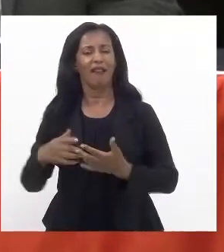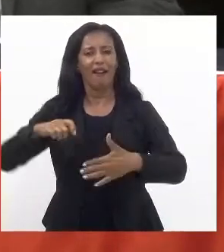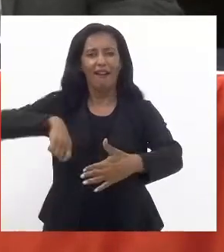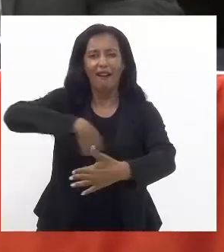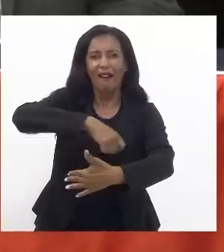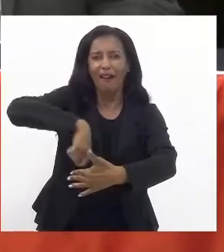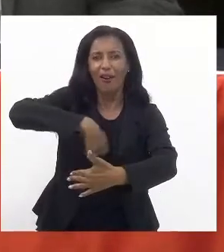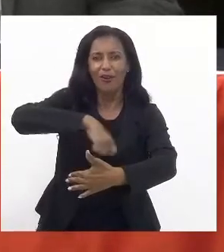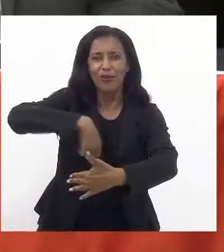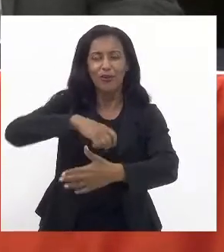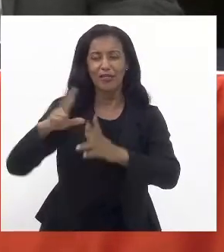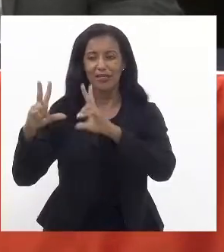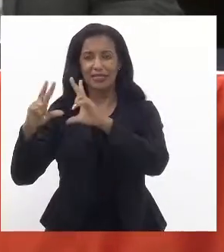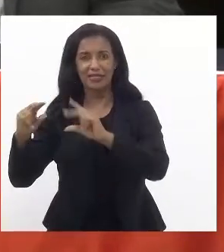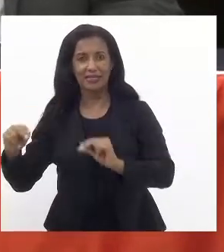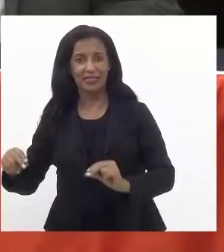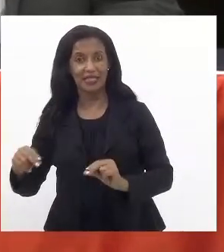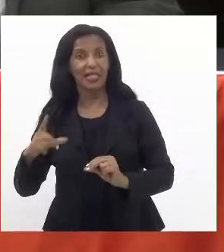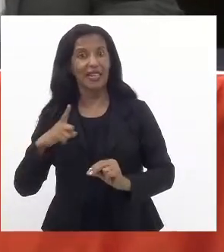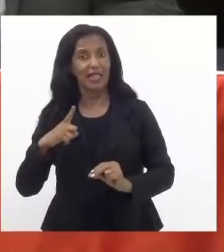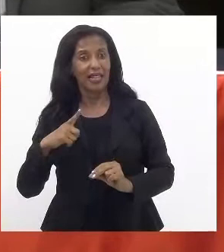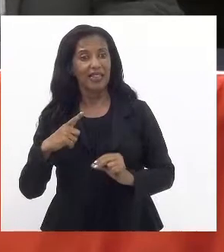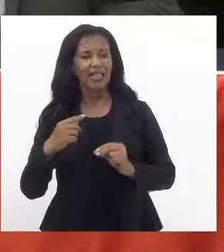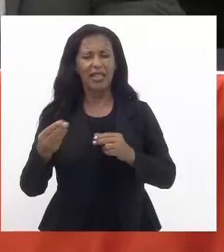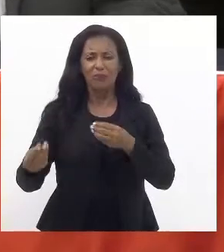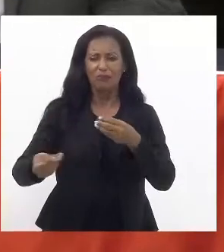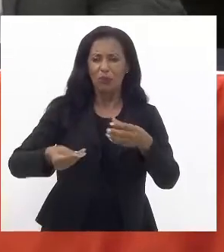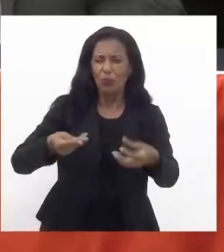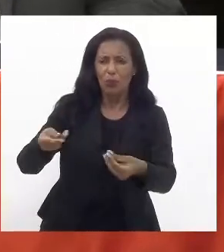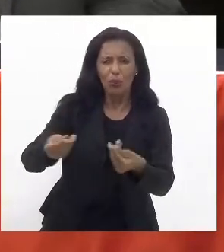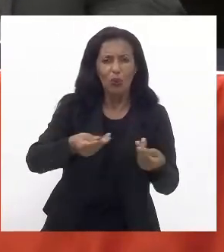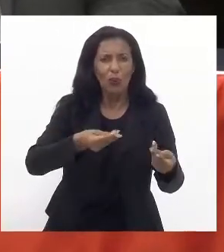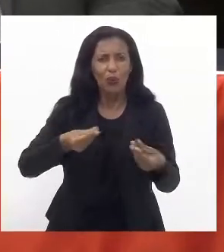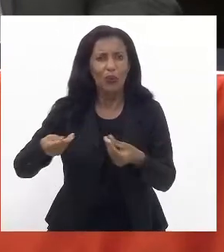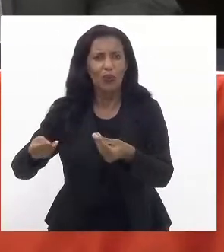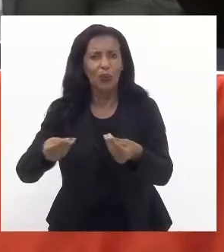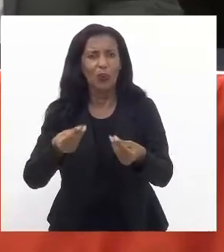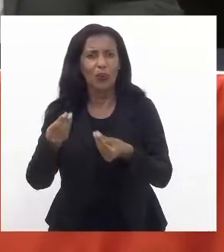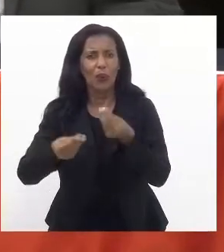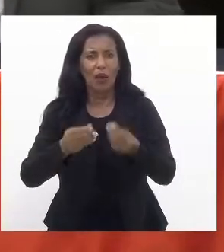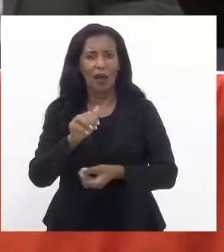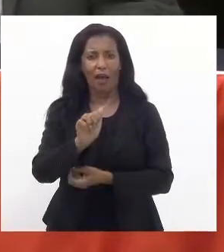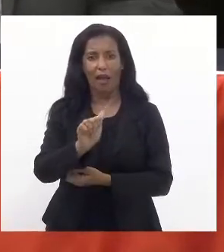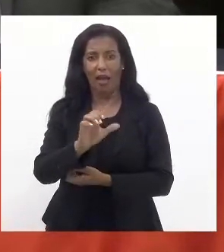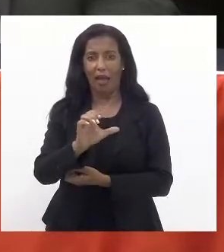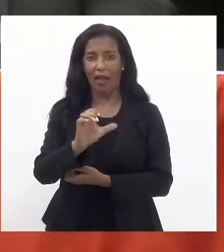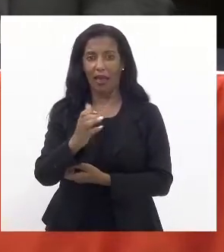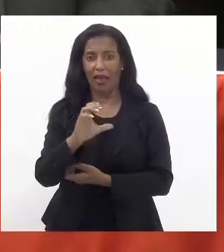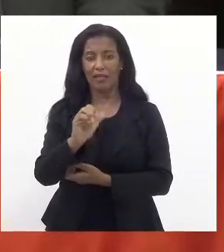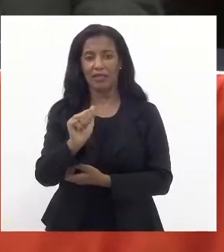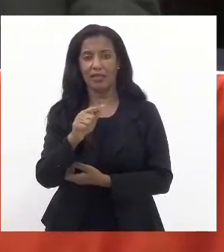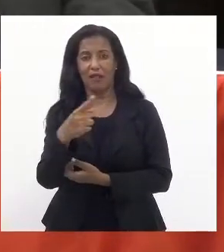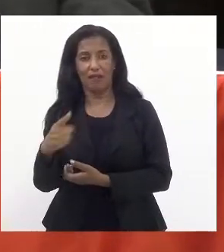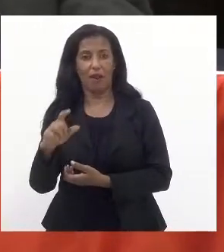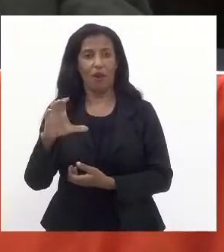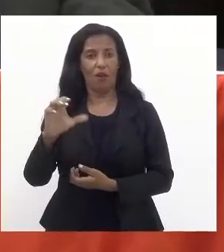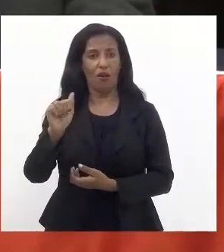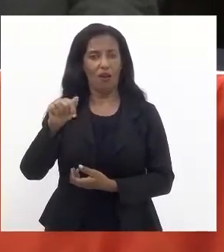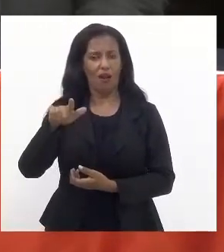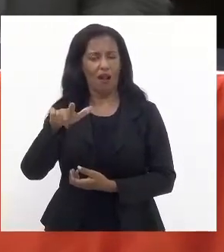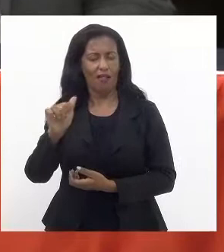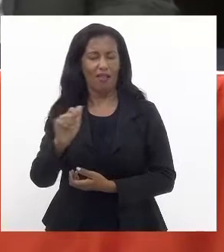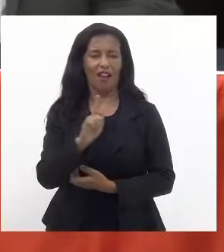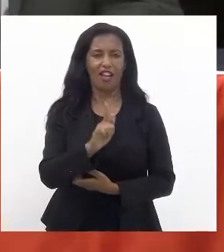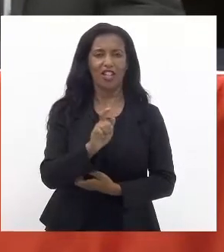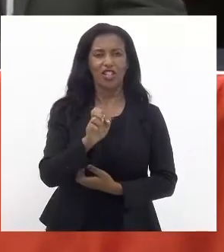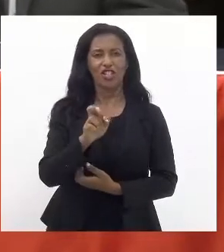cozinha libanesa utiliza muitas especiarias, como açafrão, canela,